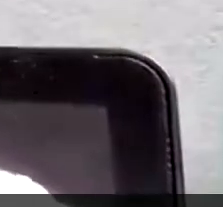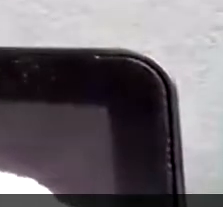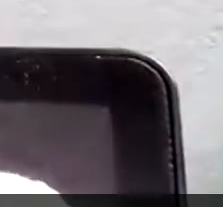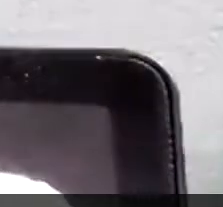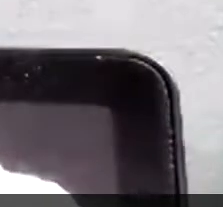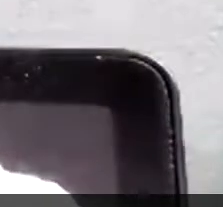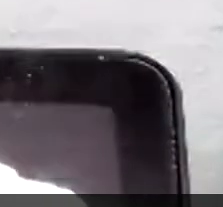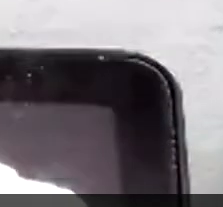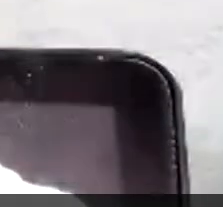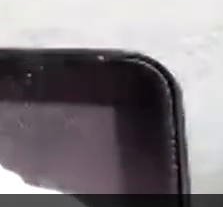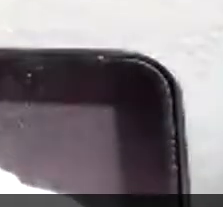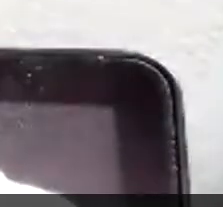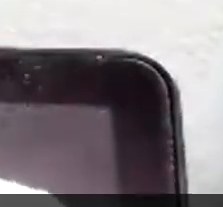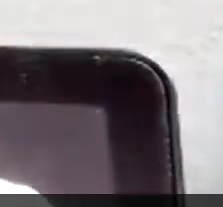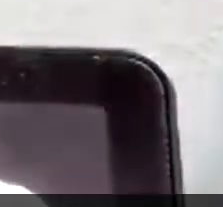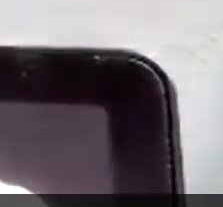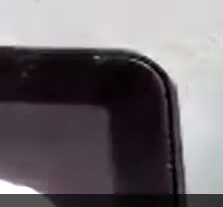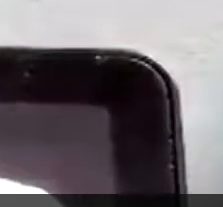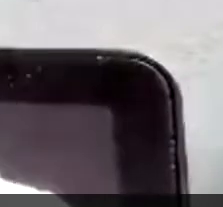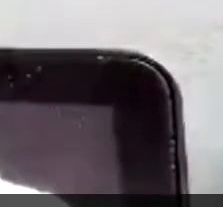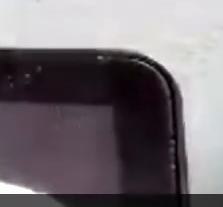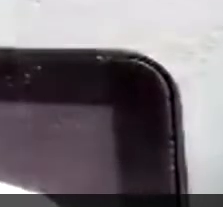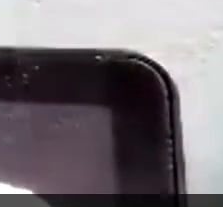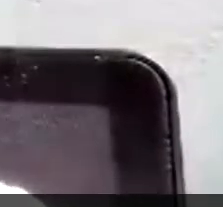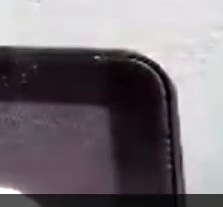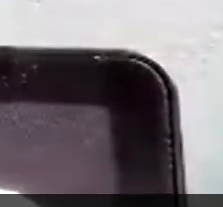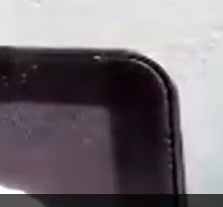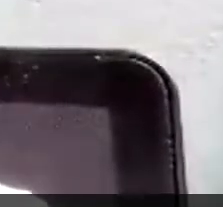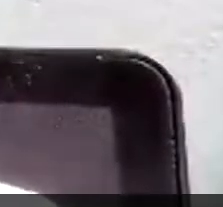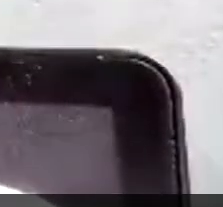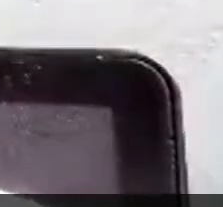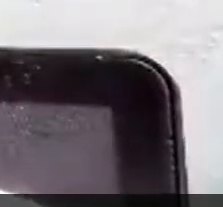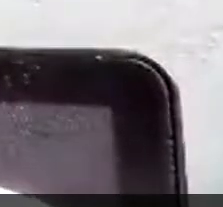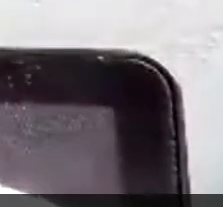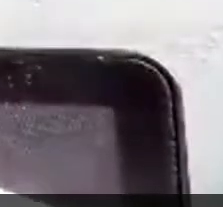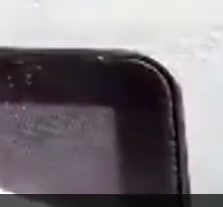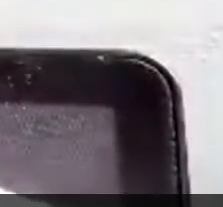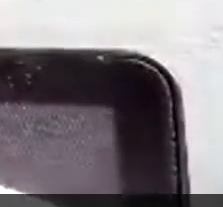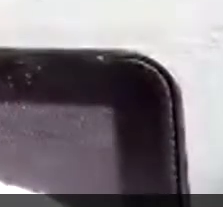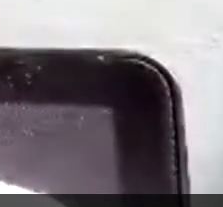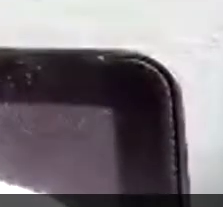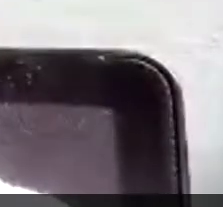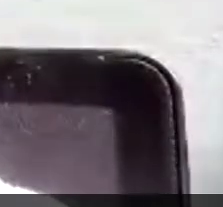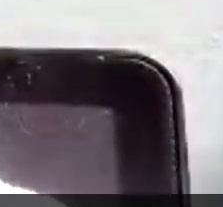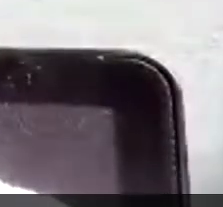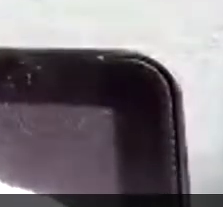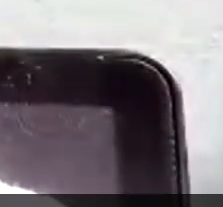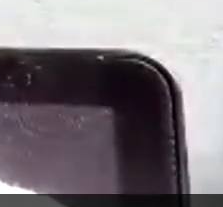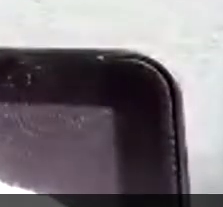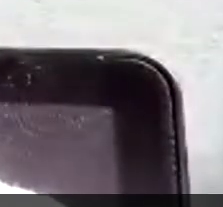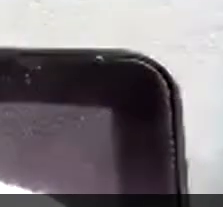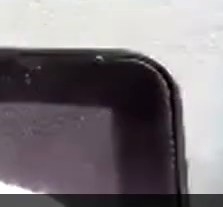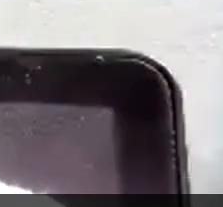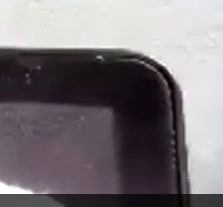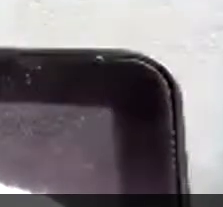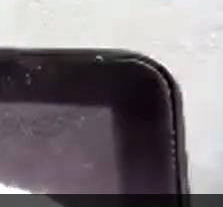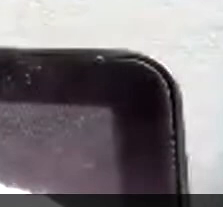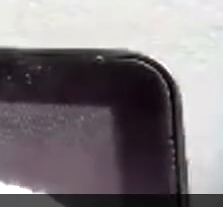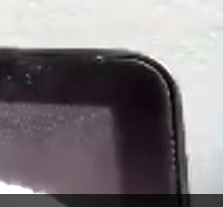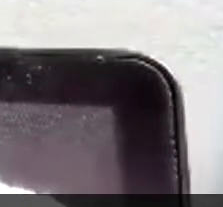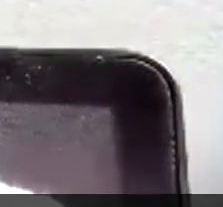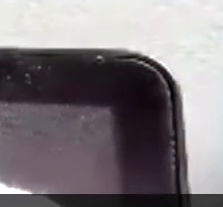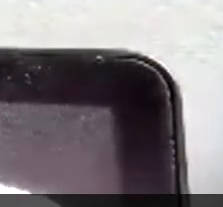deixe 1831 tinham adquirido terra sem usufruto herança a uma outra região